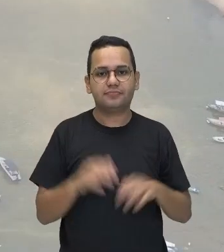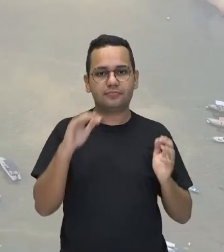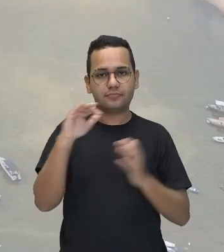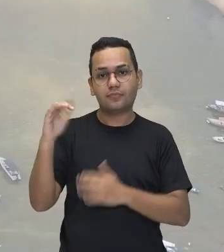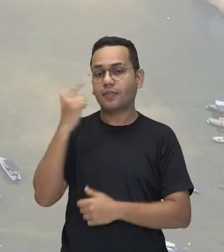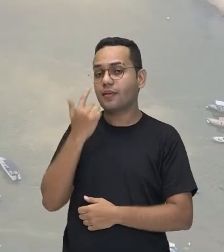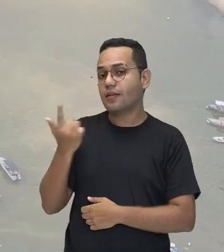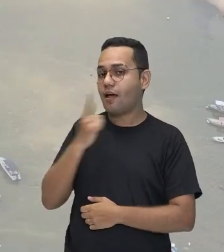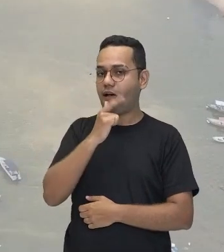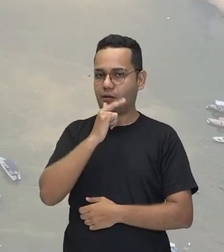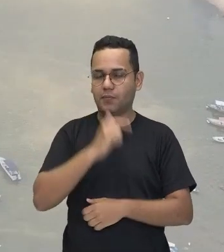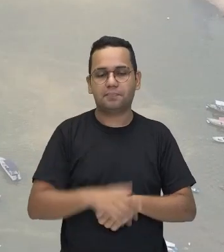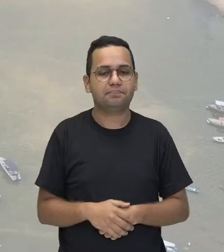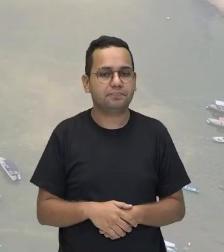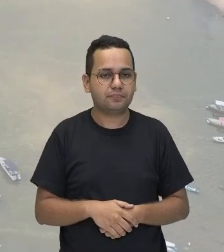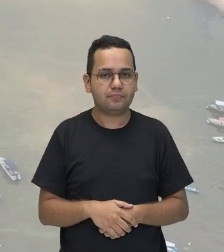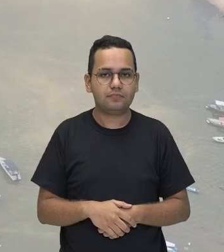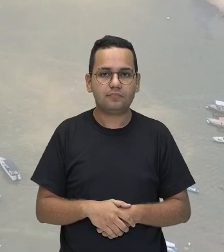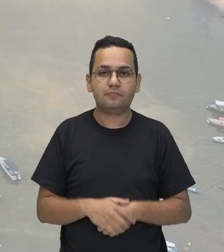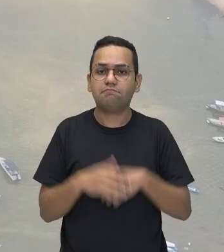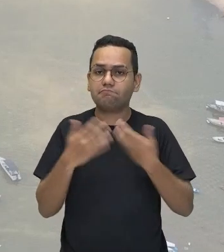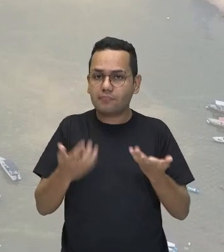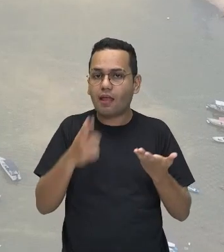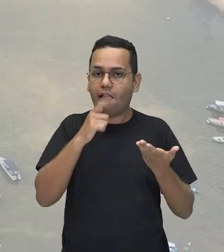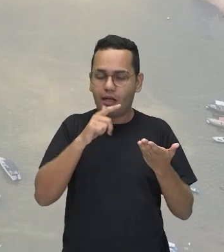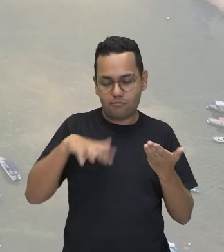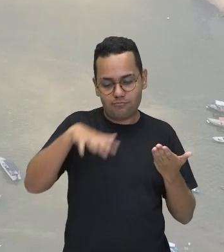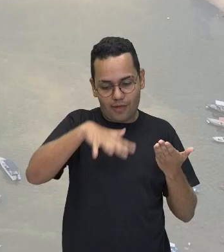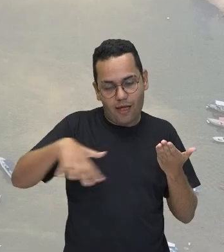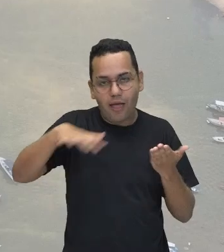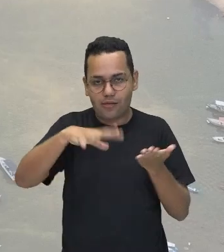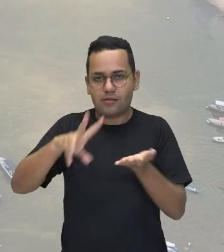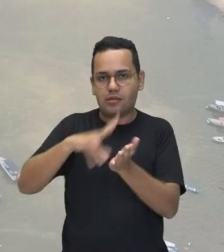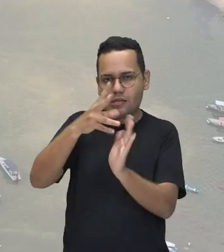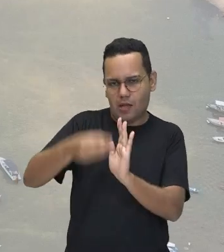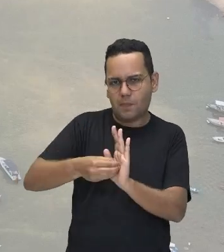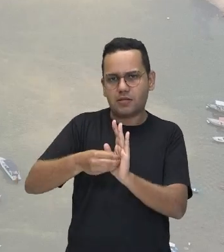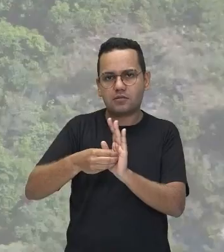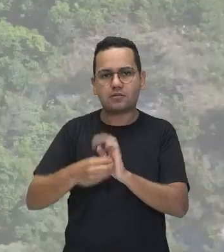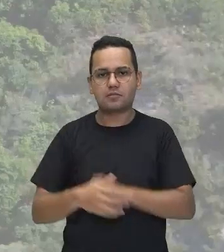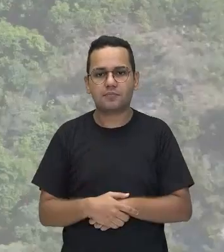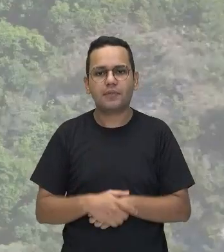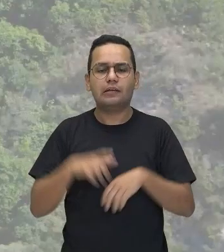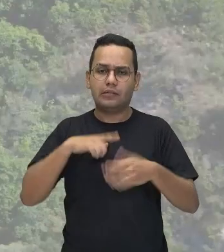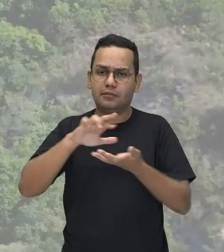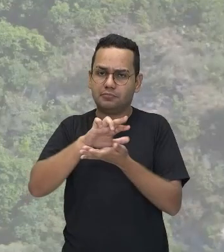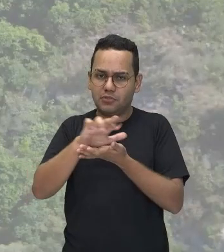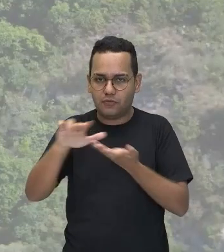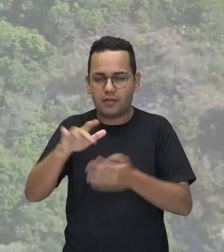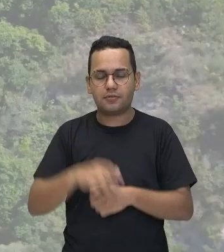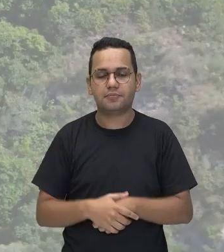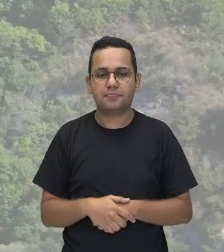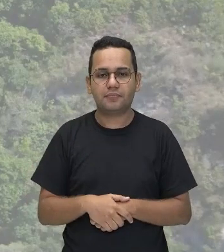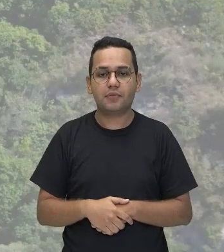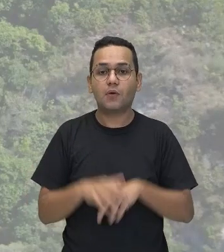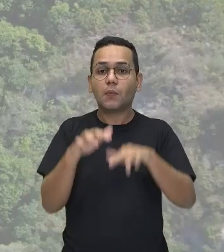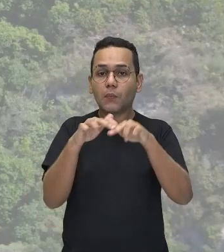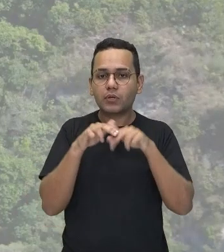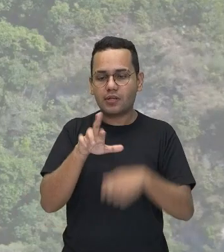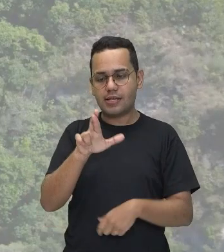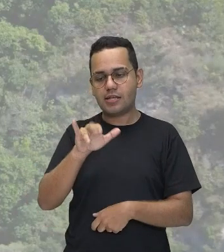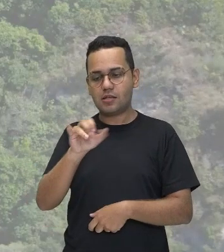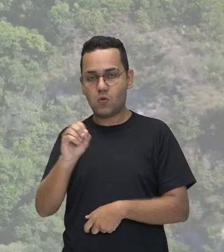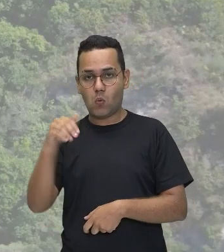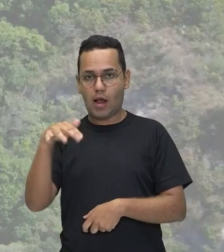Hidrografia. A bacia amazônica, um gigante de água doce, reina suprema. O rio Amazonas, a maior